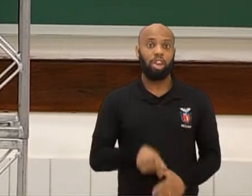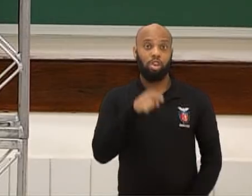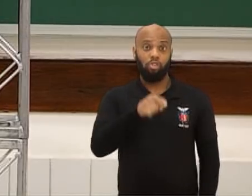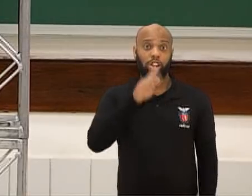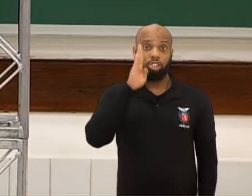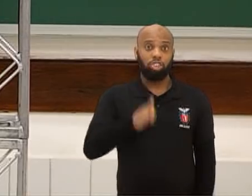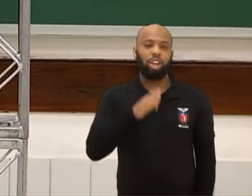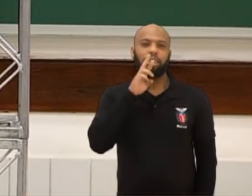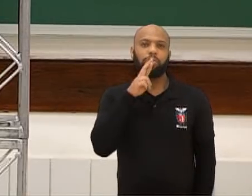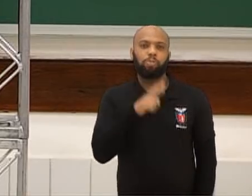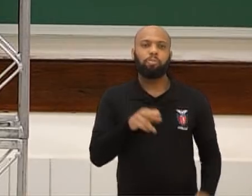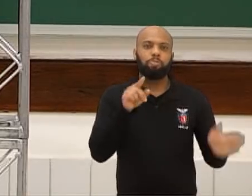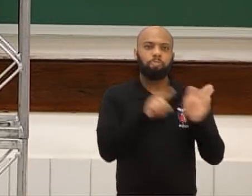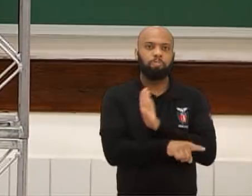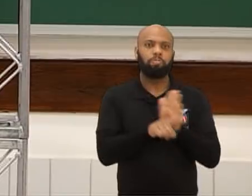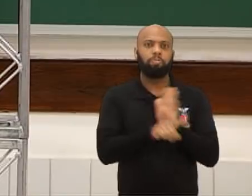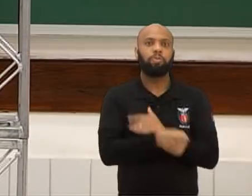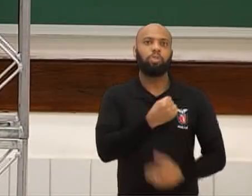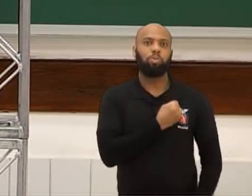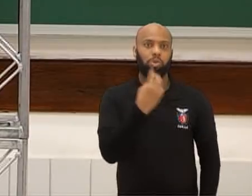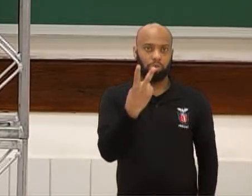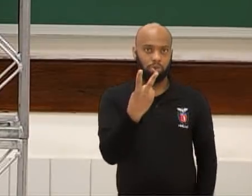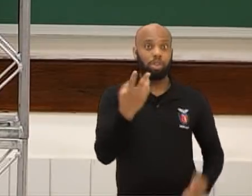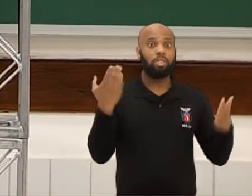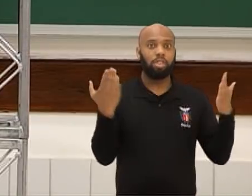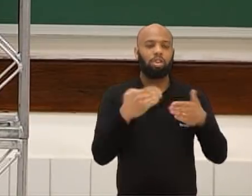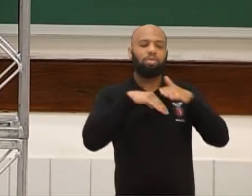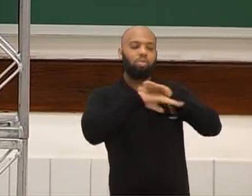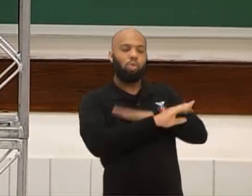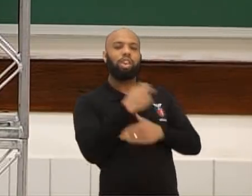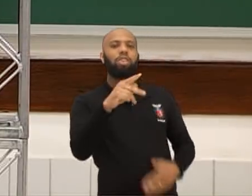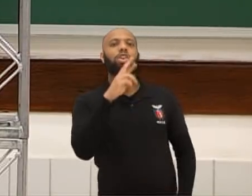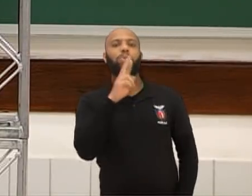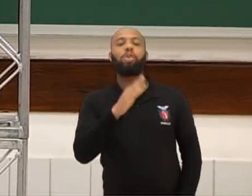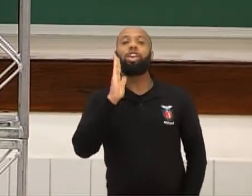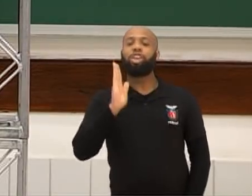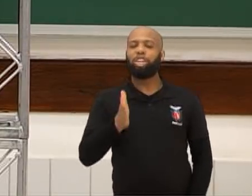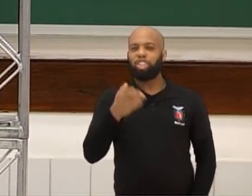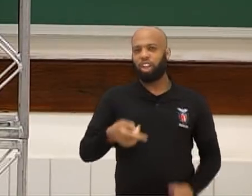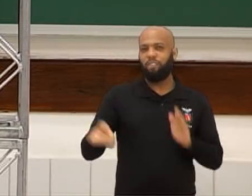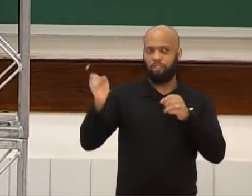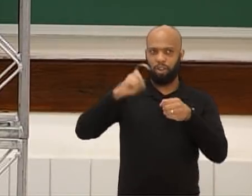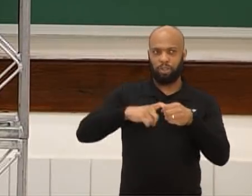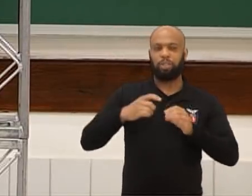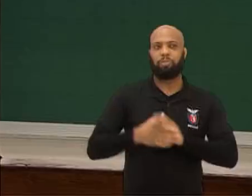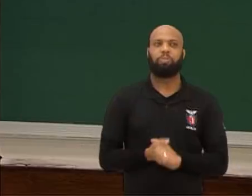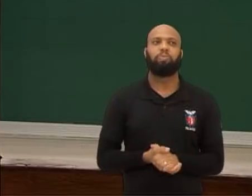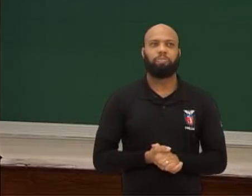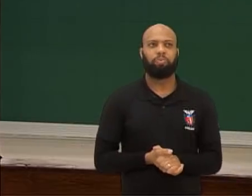responder o exercício de número 2, então guardem a resposta de vocês que já vamos conversar sobre esse assunto.